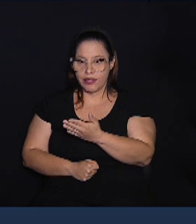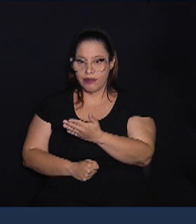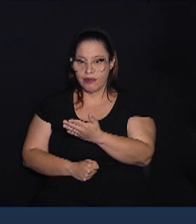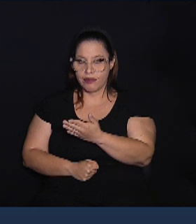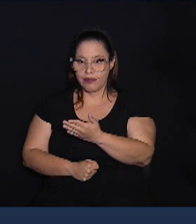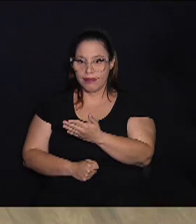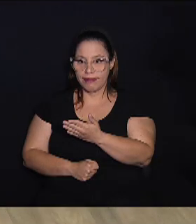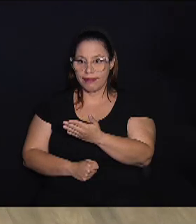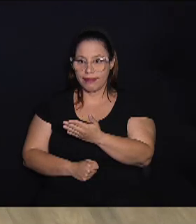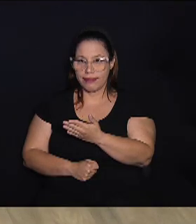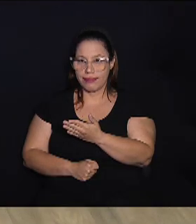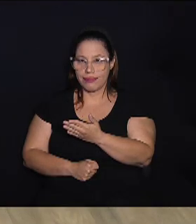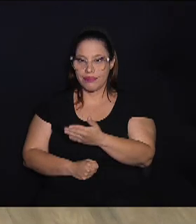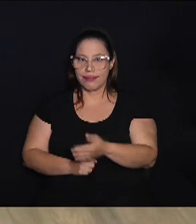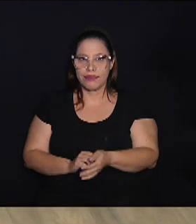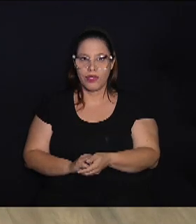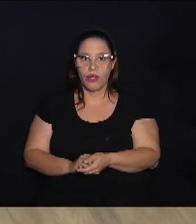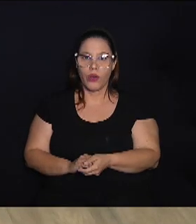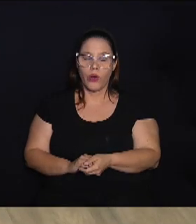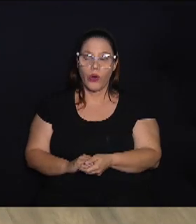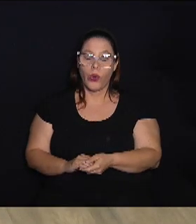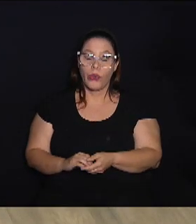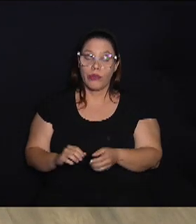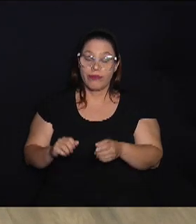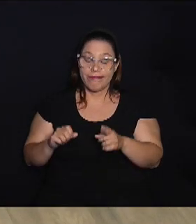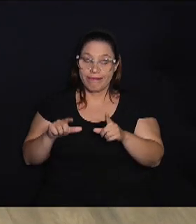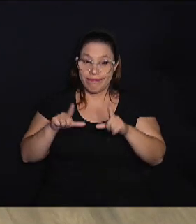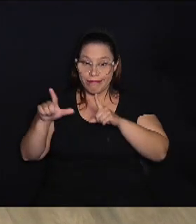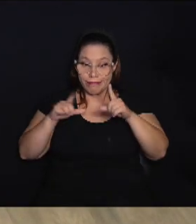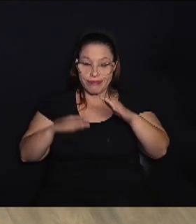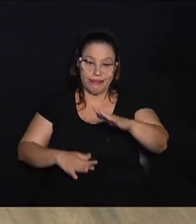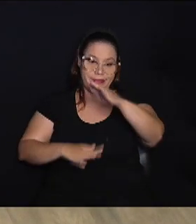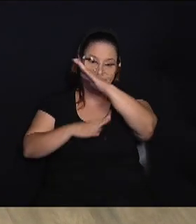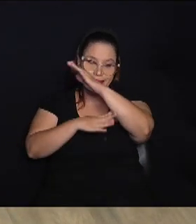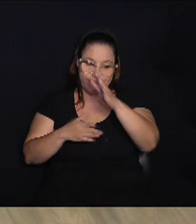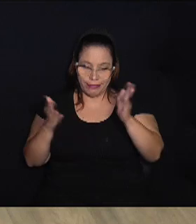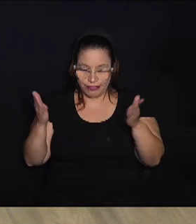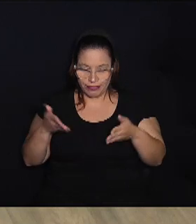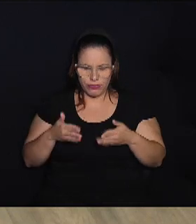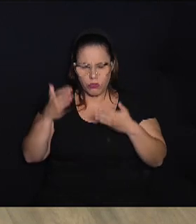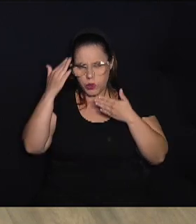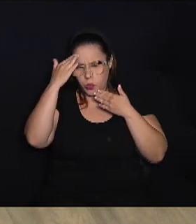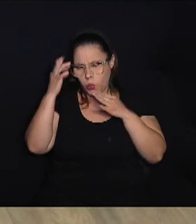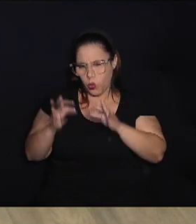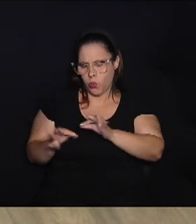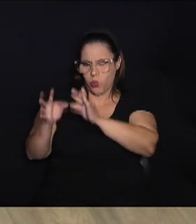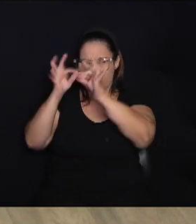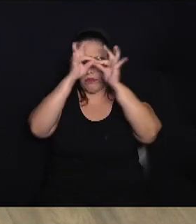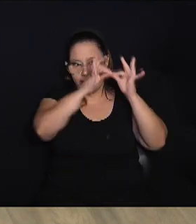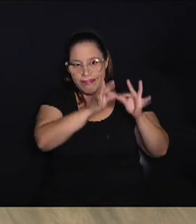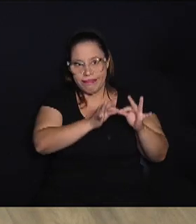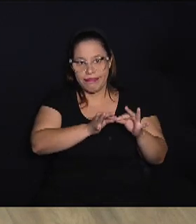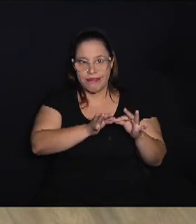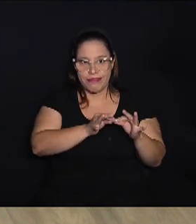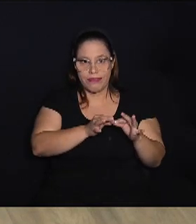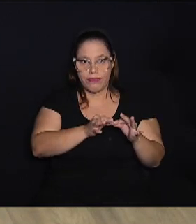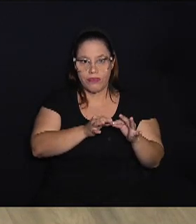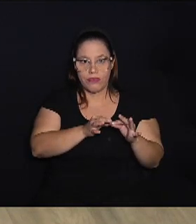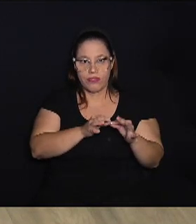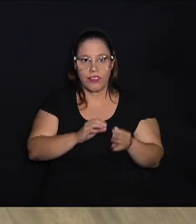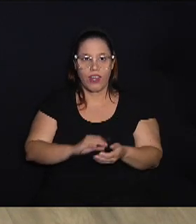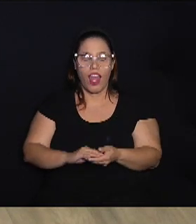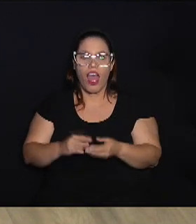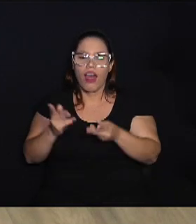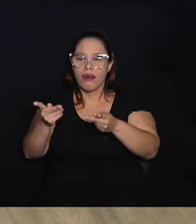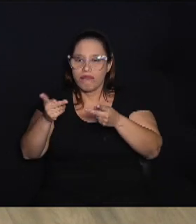Campinas. O Jornal Câmara Notícia fica por aqui. Muito obrigado pela sua companhia, pela sua audiência. E eu tenho aquele